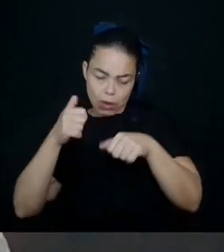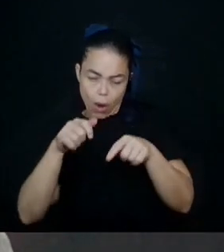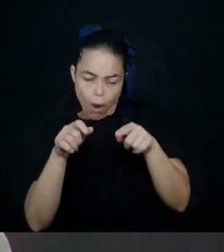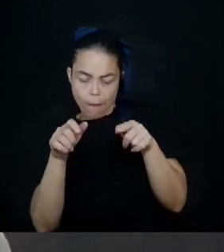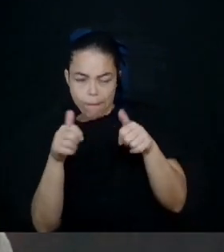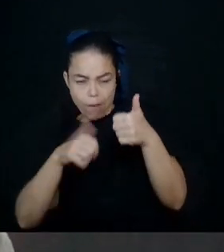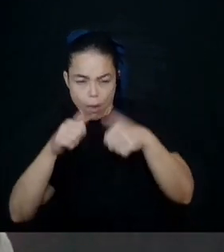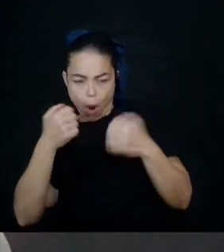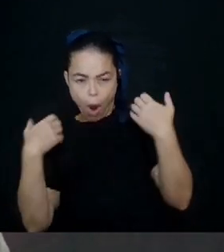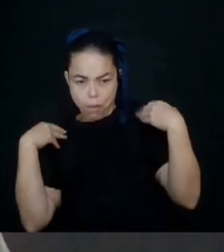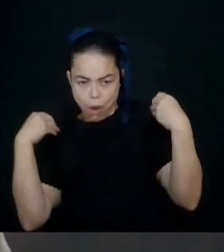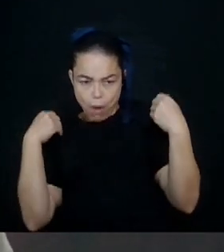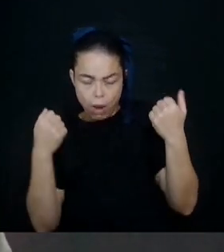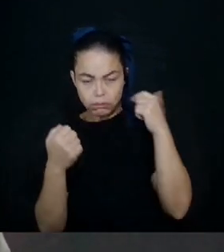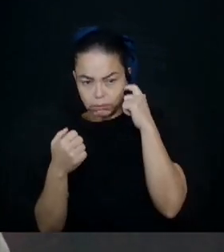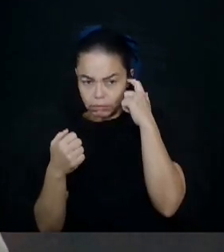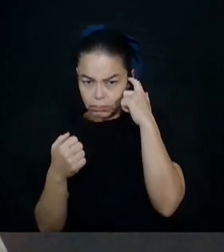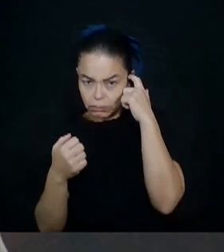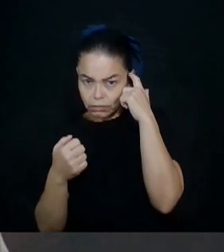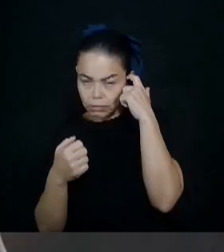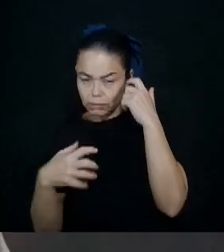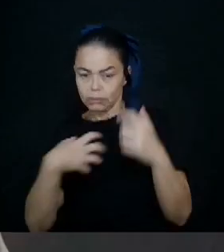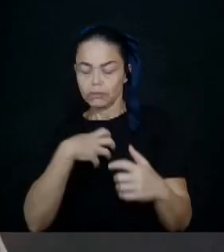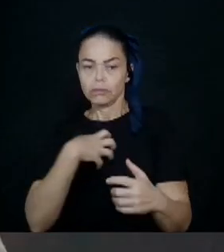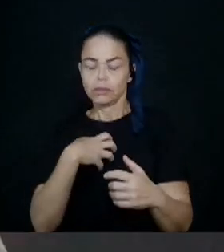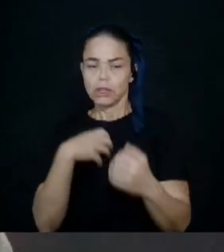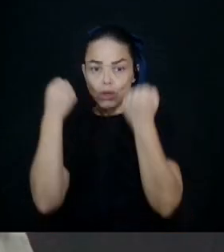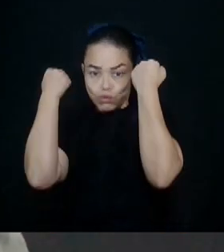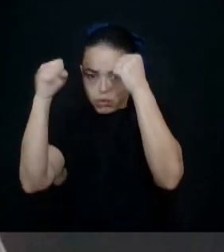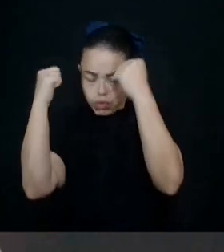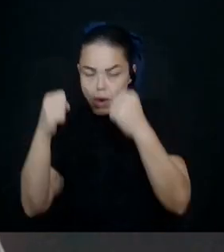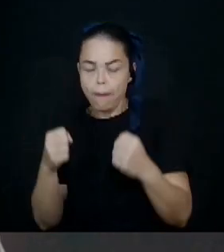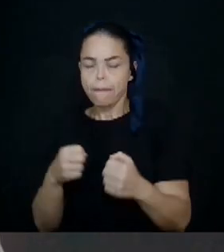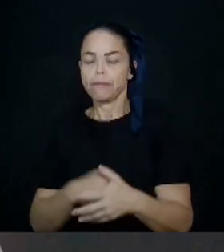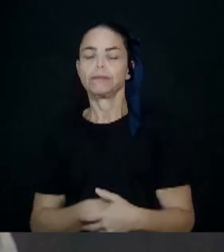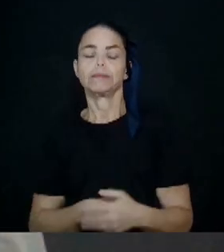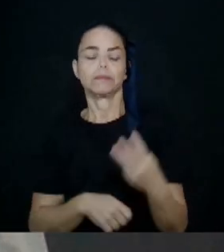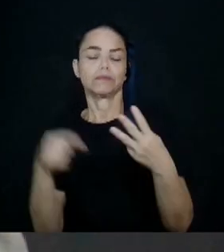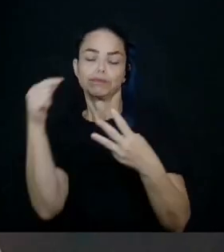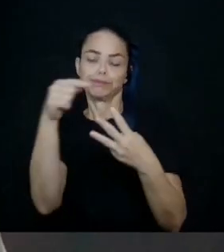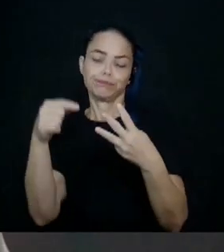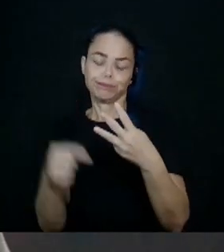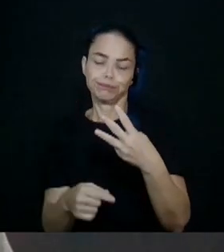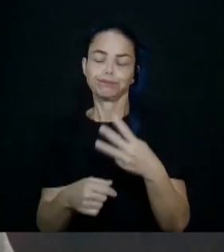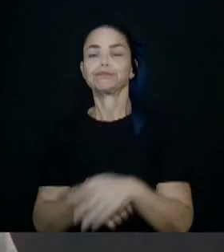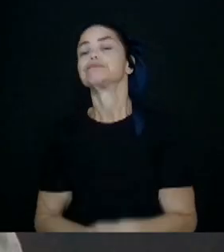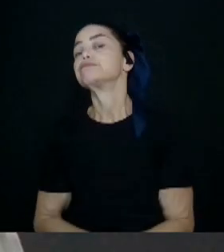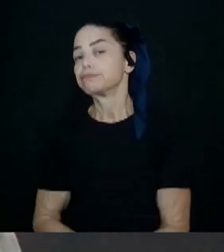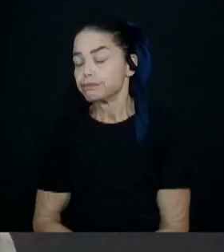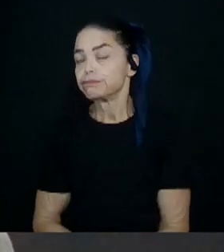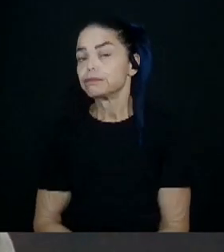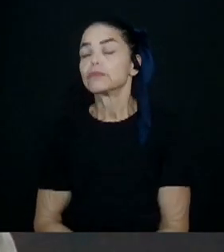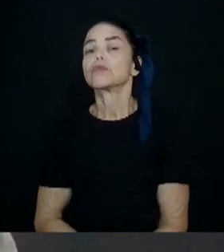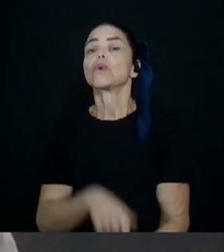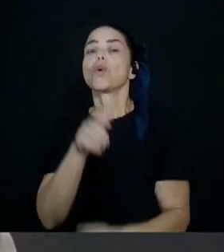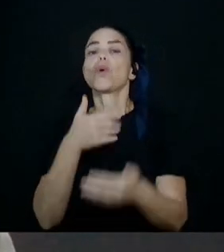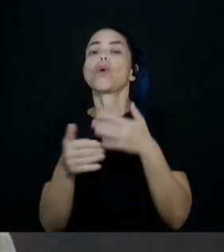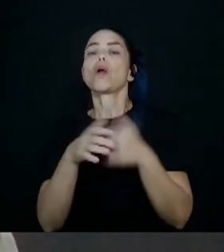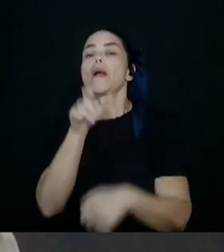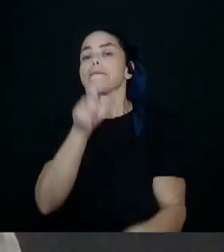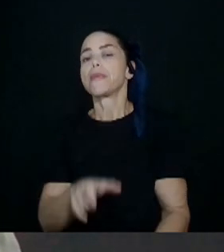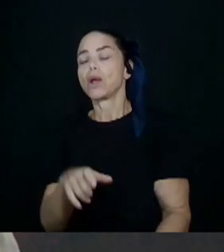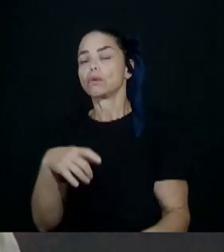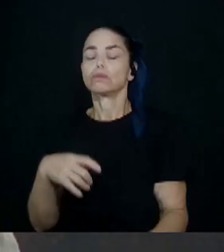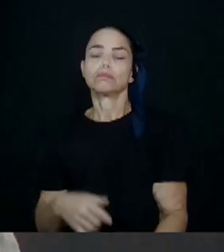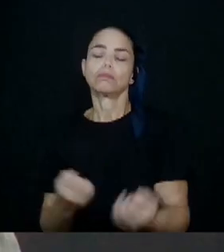avaliando as questões emocionais, agressividade e impulsividade. São 3 pontos que regem qualquer ser humano. E não é só no trânsito, é